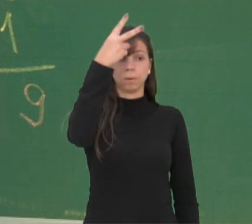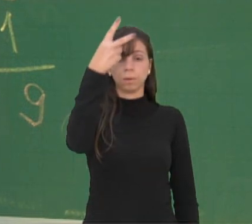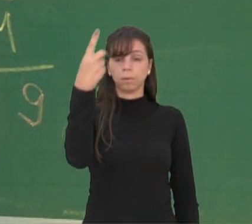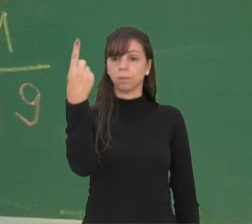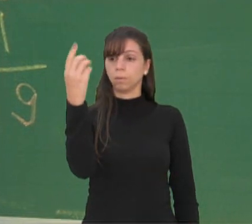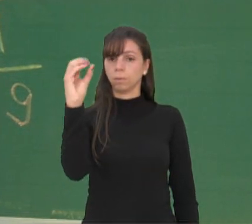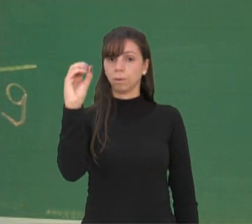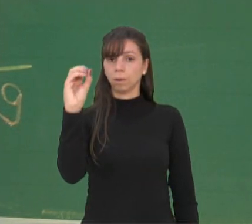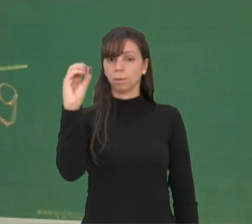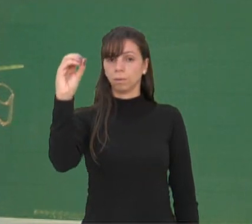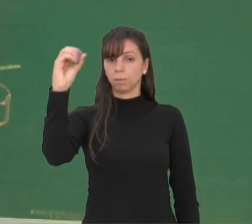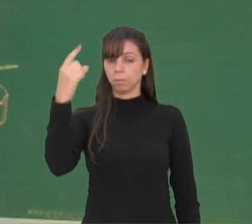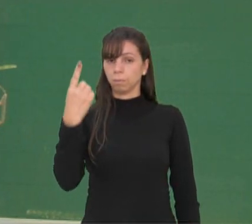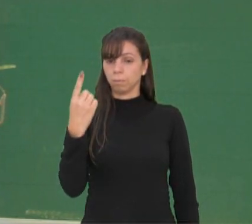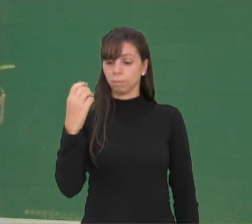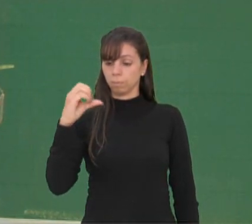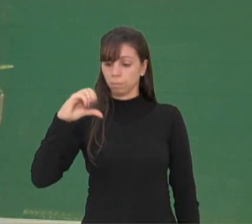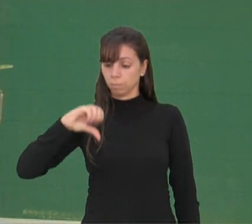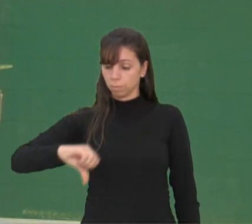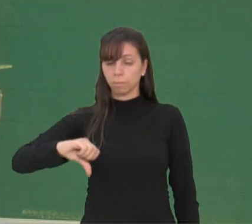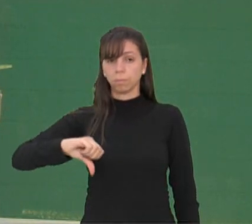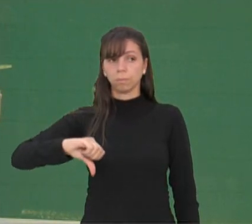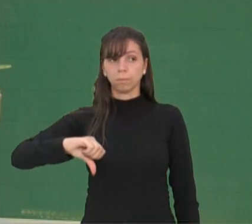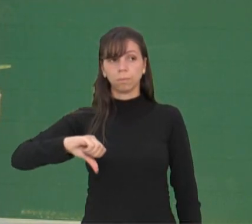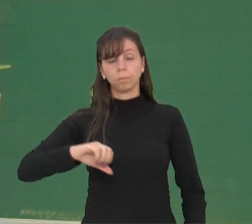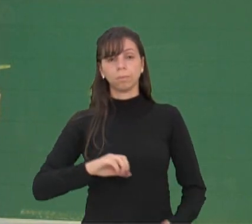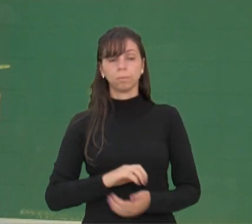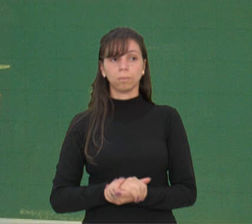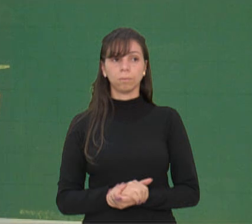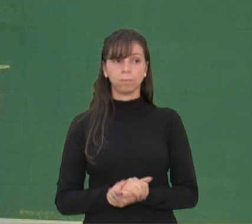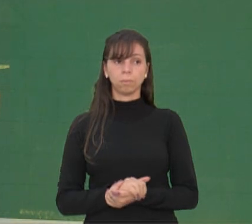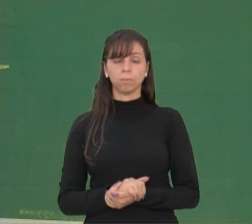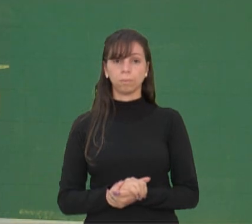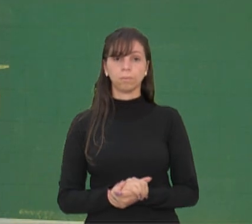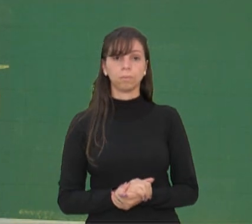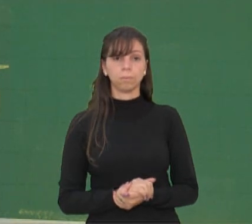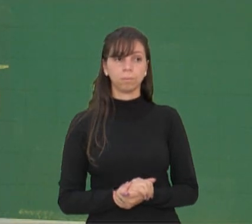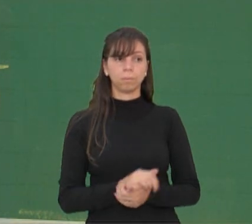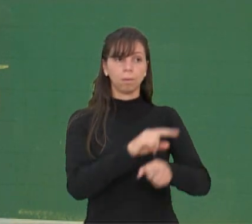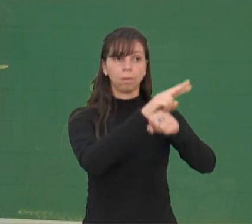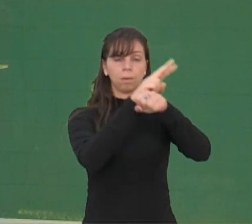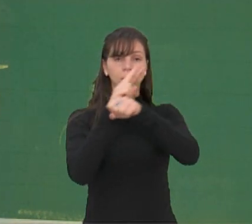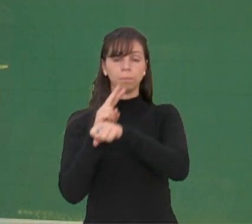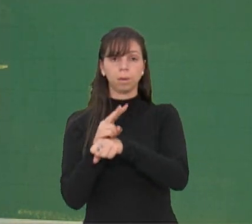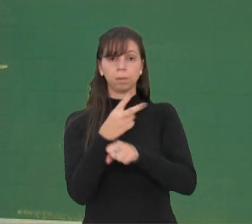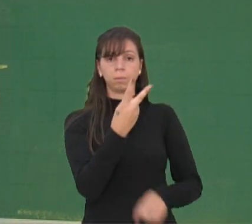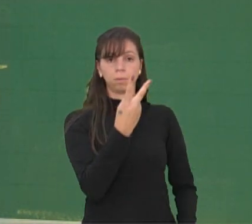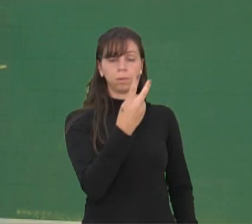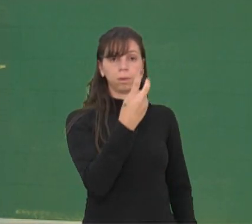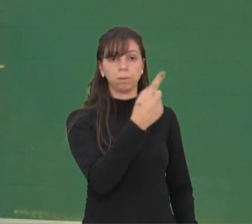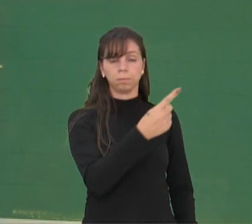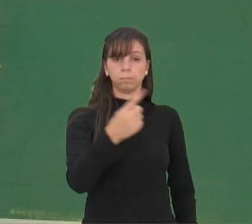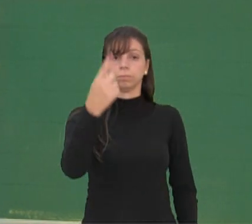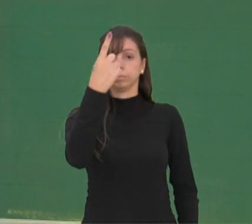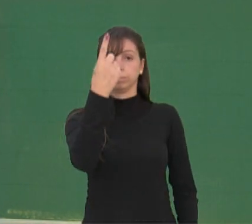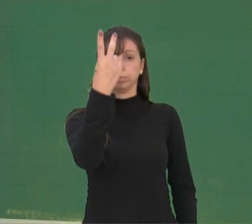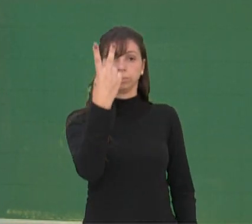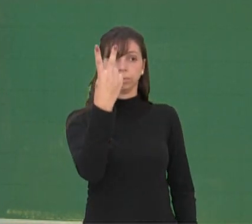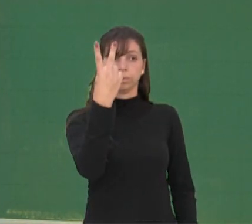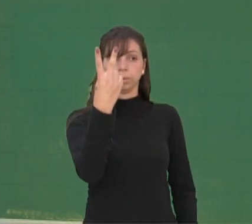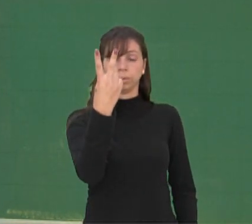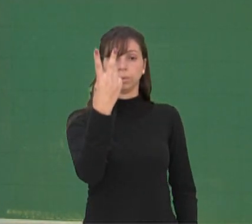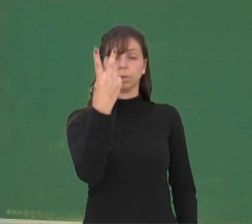tirar 4 do 2, eu preciso emprestar 1 do 2. Então, aqui fica 1 e aqui fica 12. 12 menos 4,